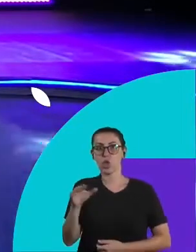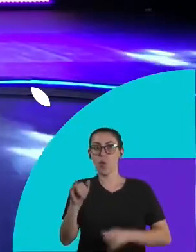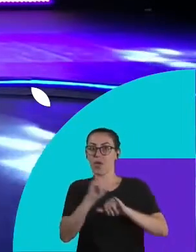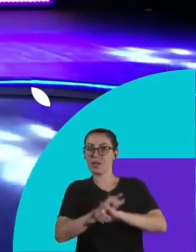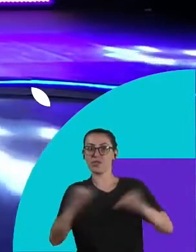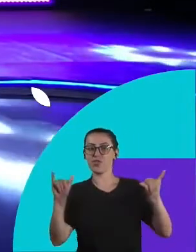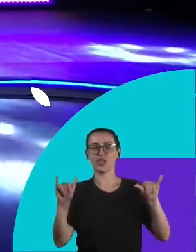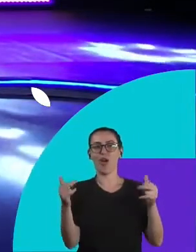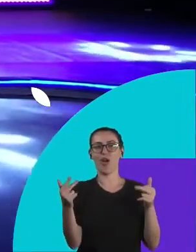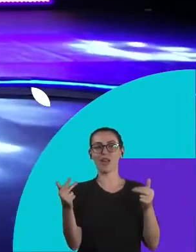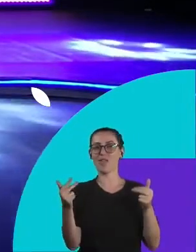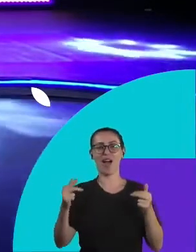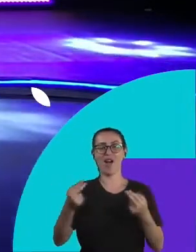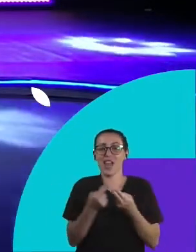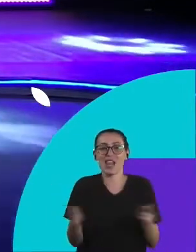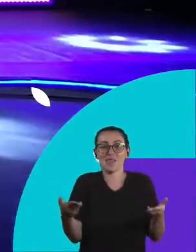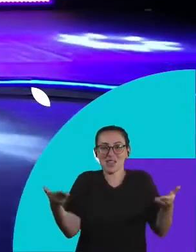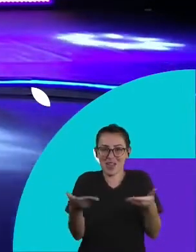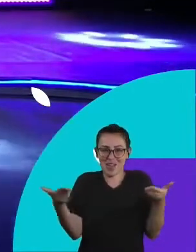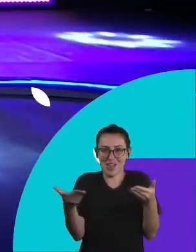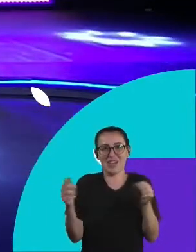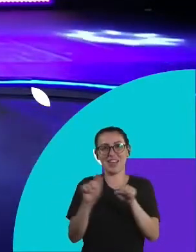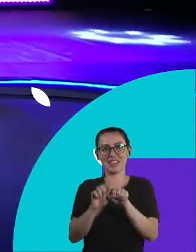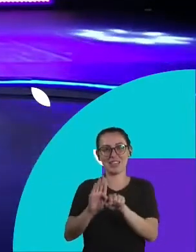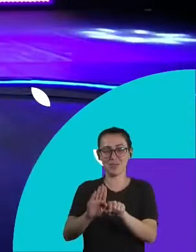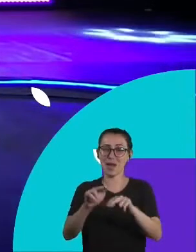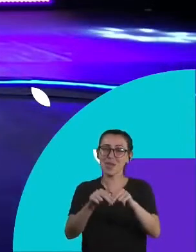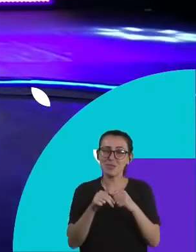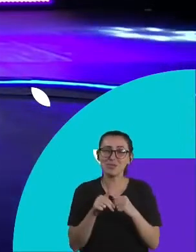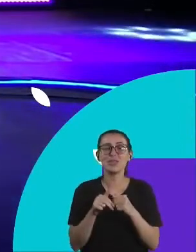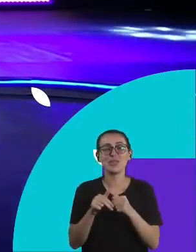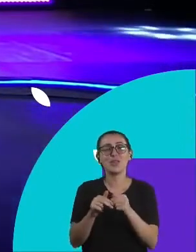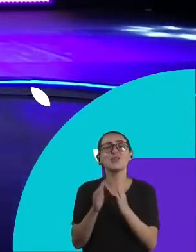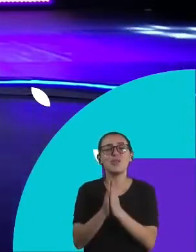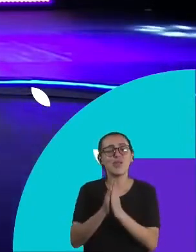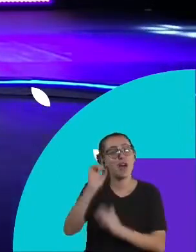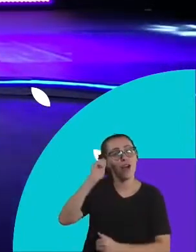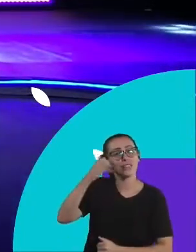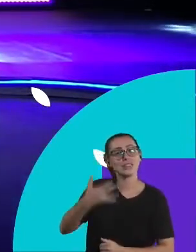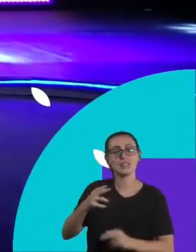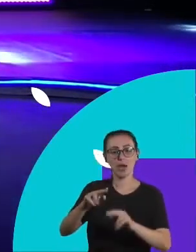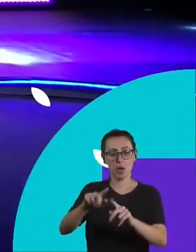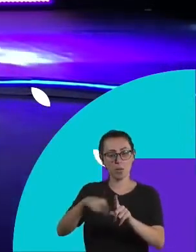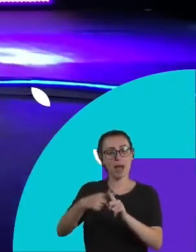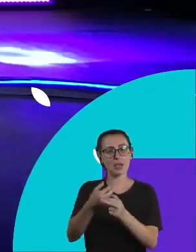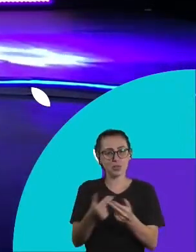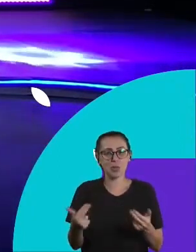em primeira mão para o Festival SGB, vocês se audiodescrevem e também contam uma curiosidade na sua